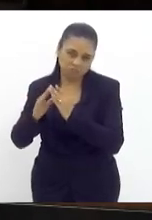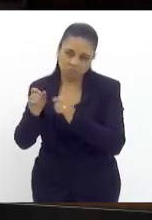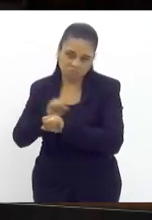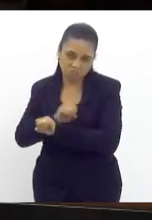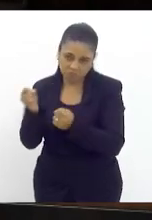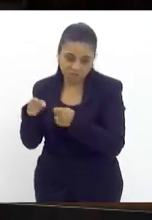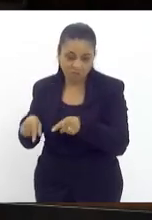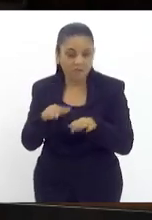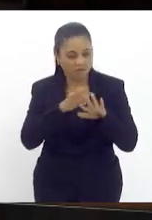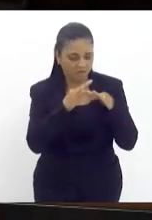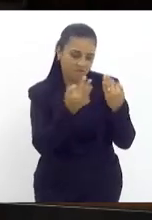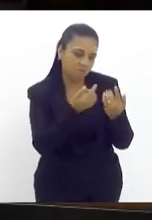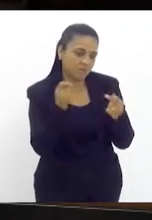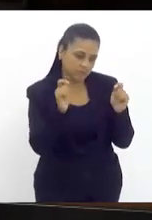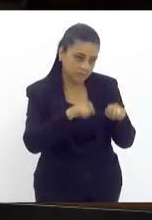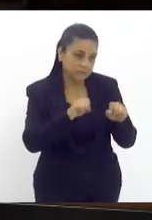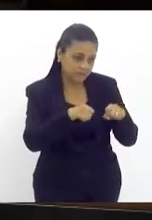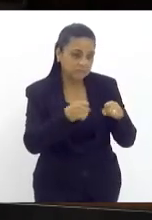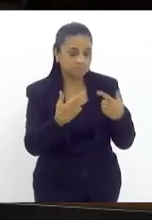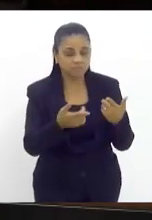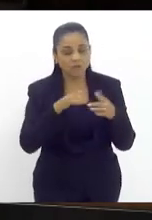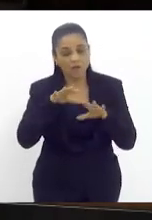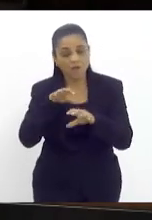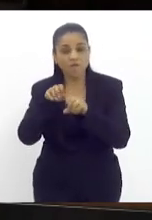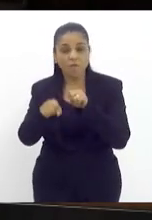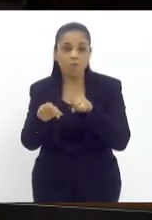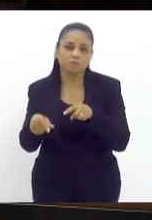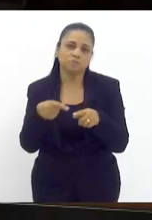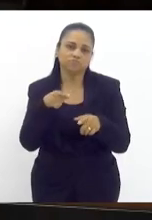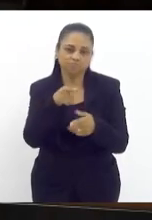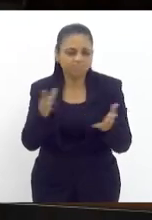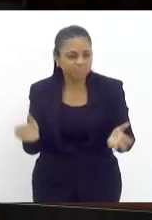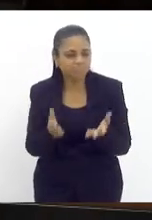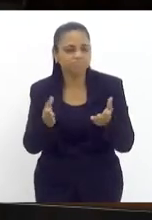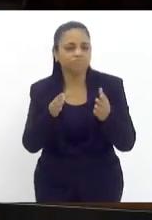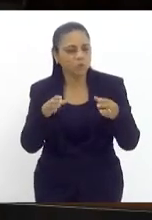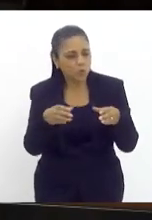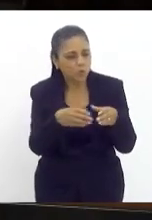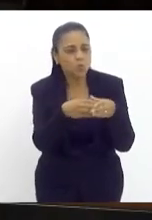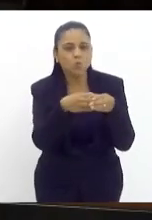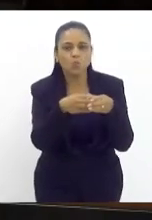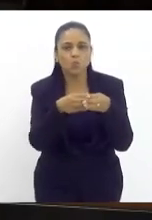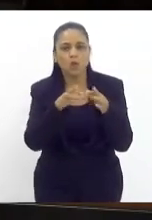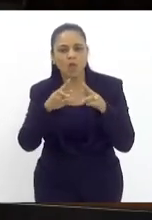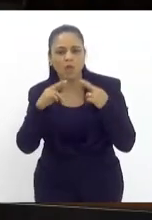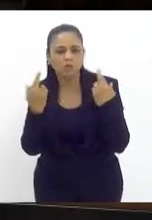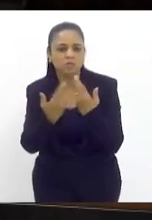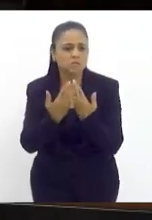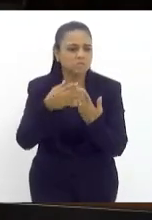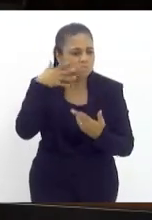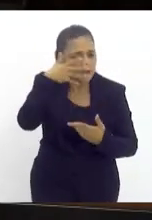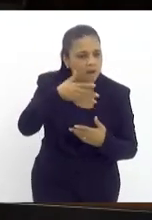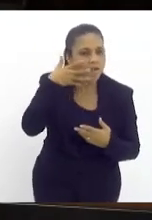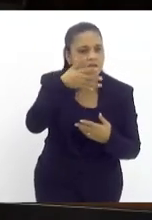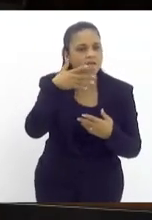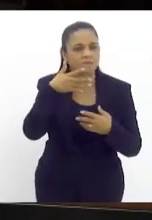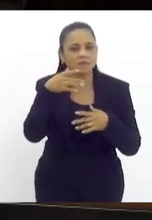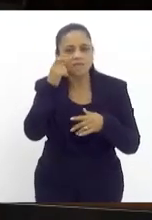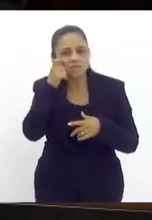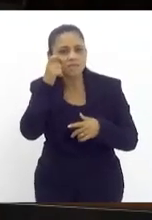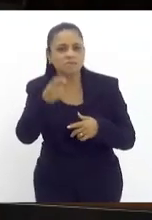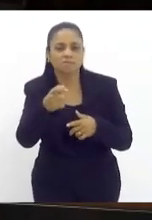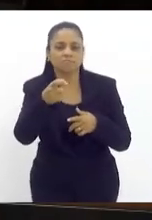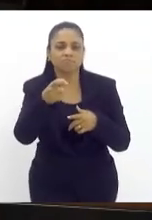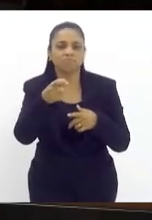preciso essa formação, e que vocês puderem fazer nesse sentido, reunir grupos, chamar palestrantes, é muito interessante.